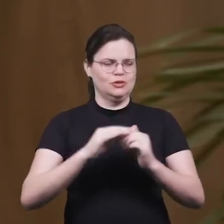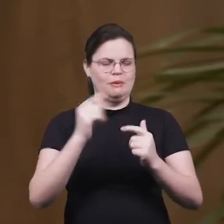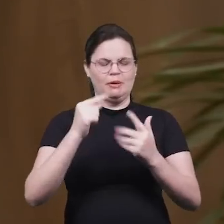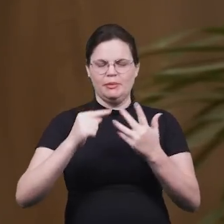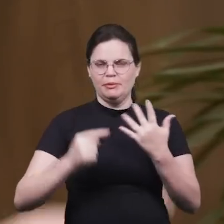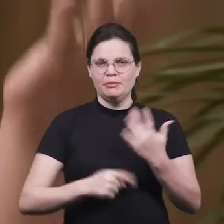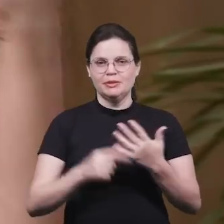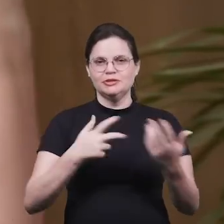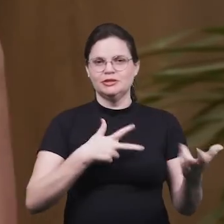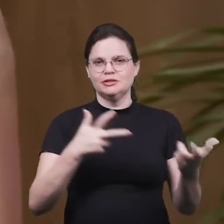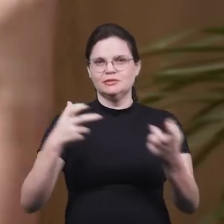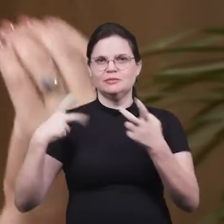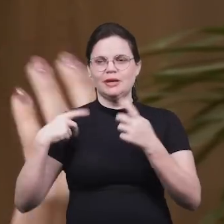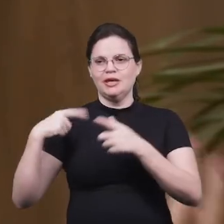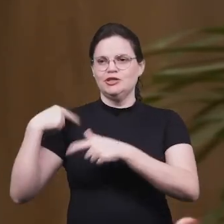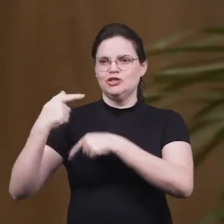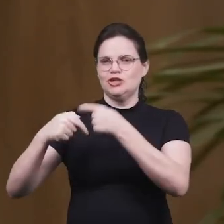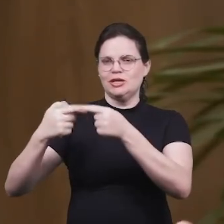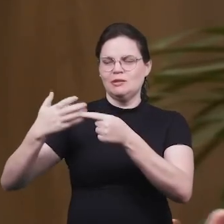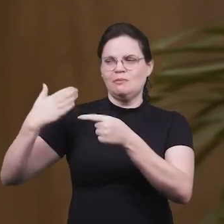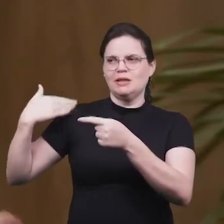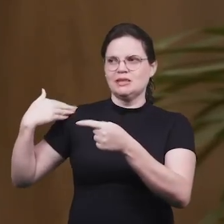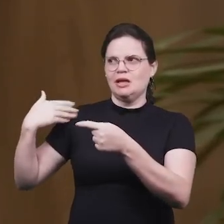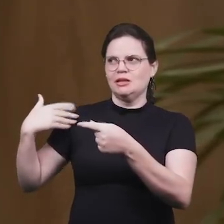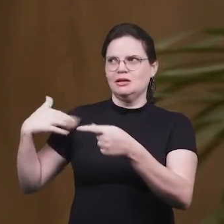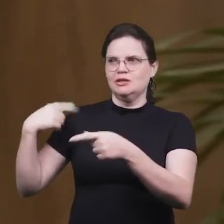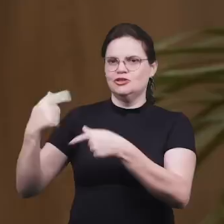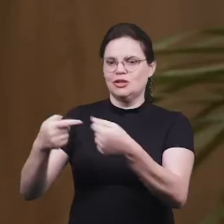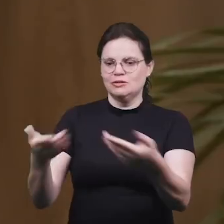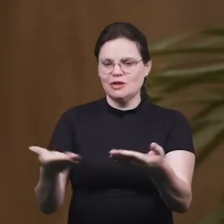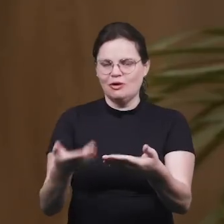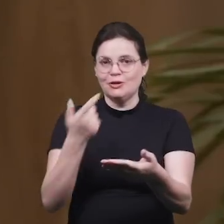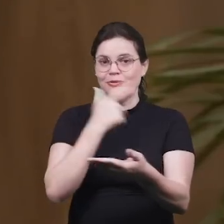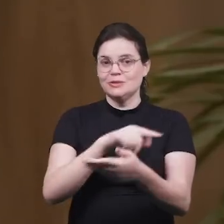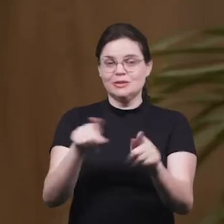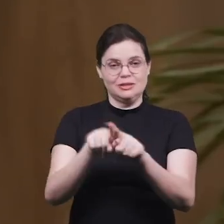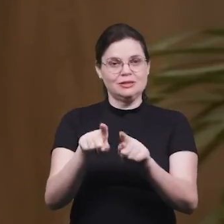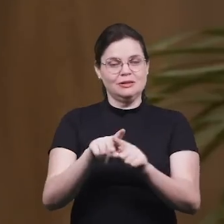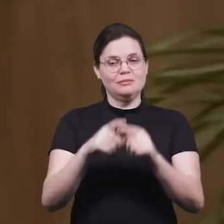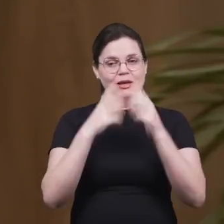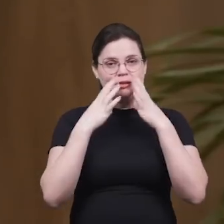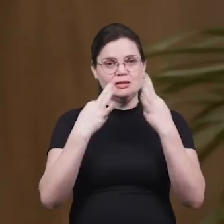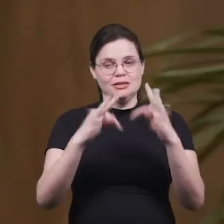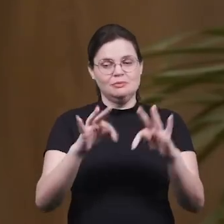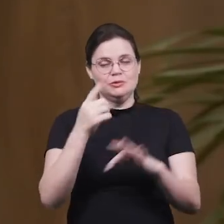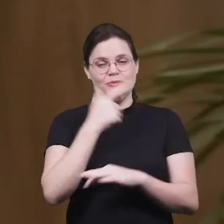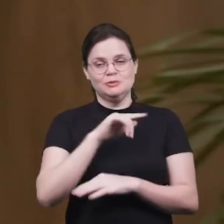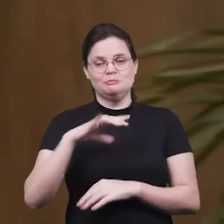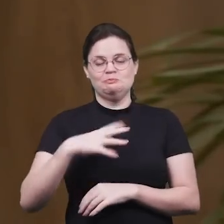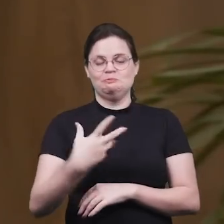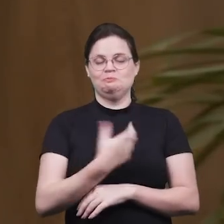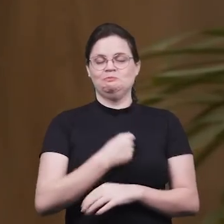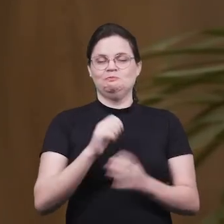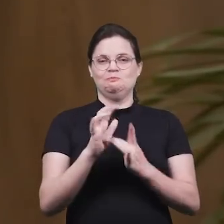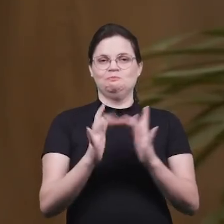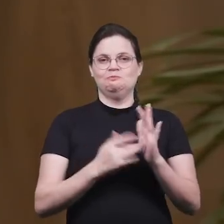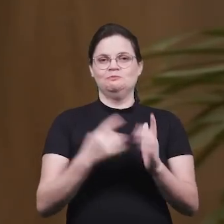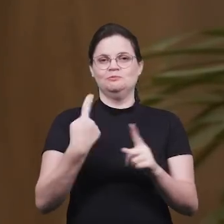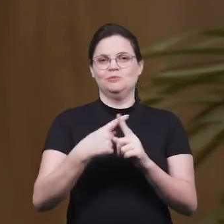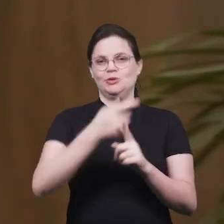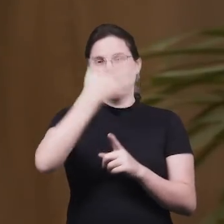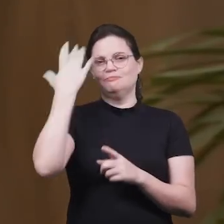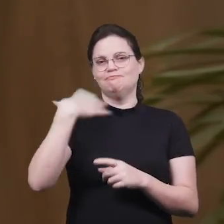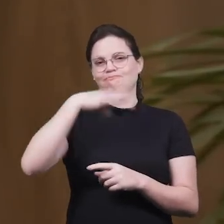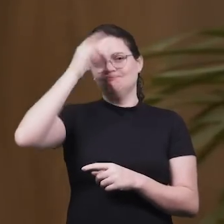bênção ver as gerações anteriores a nós serem alcançadas também pelo testemunho vivo que é servir ao que o